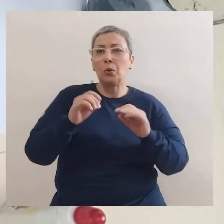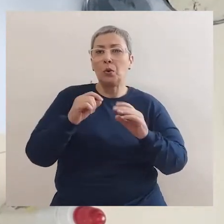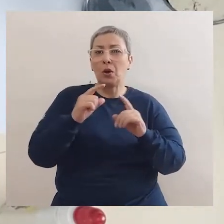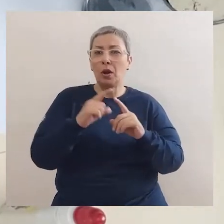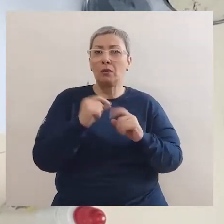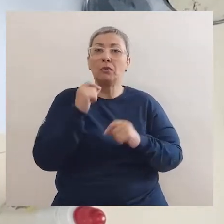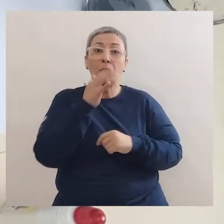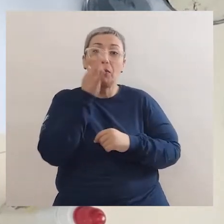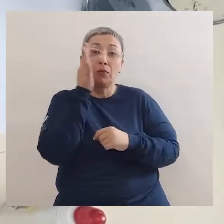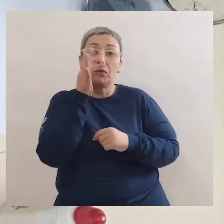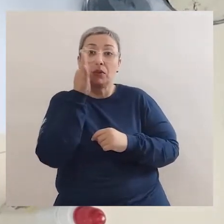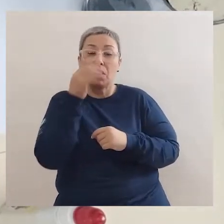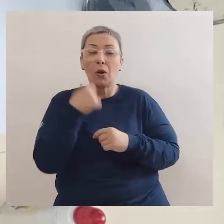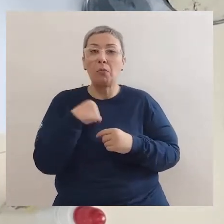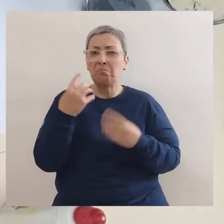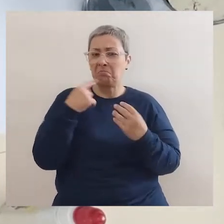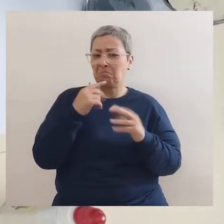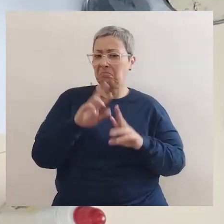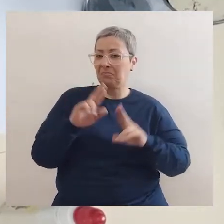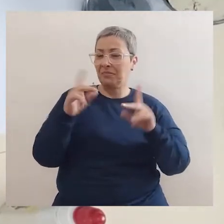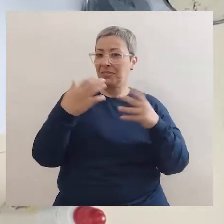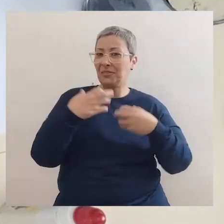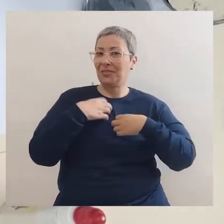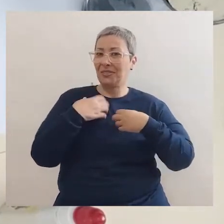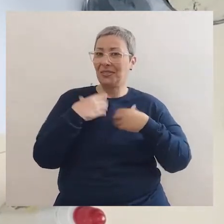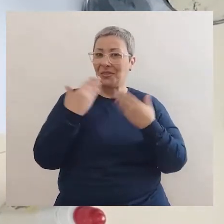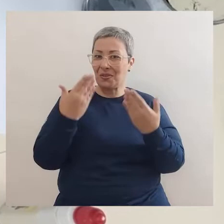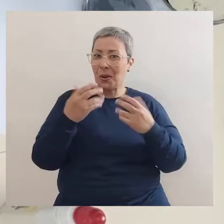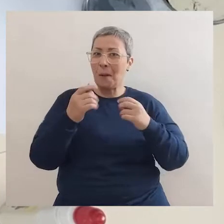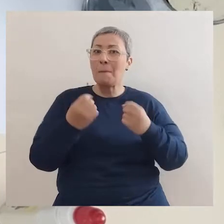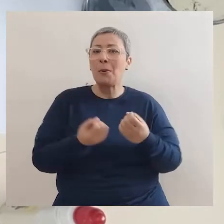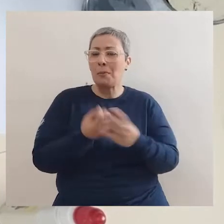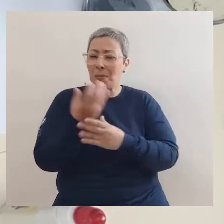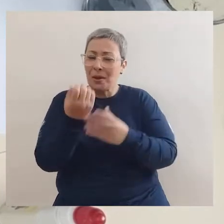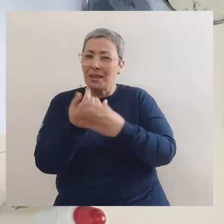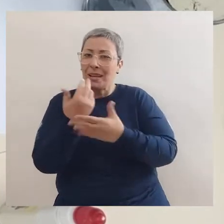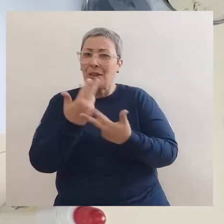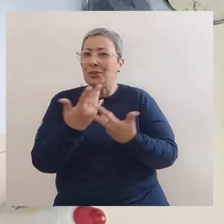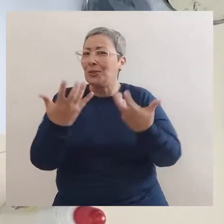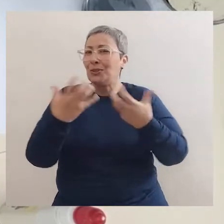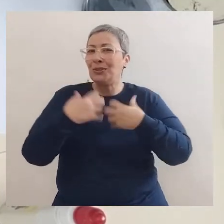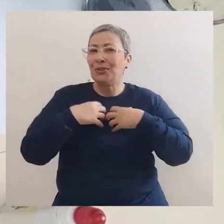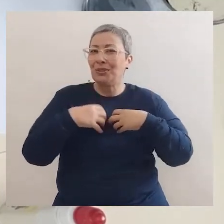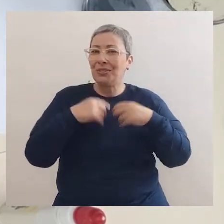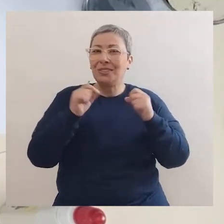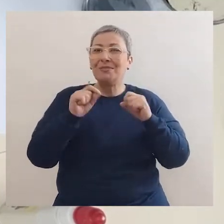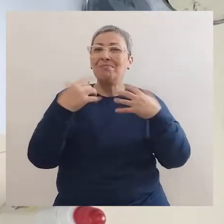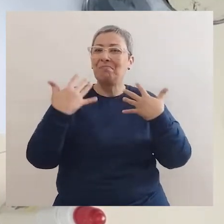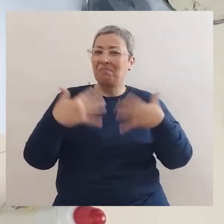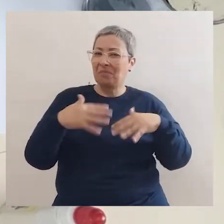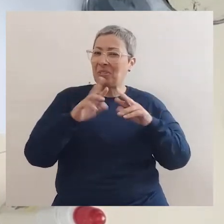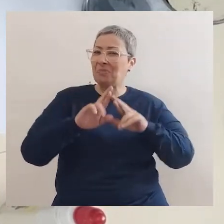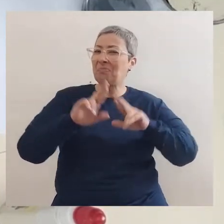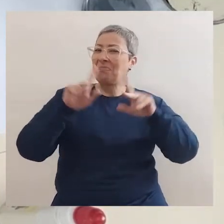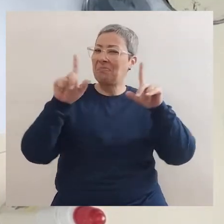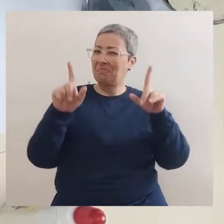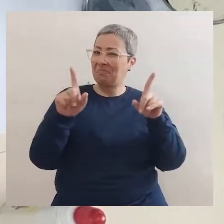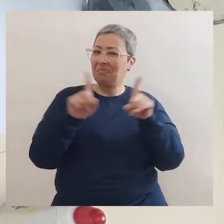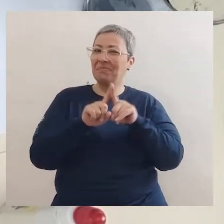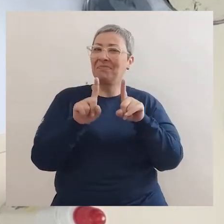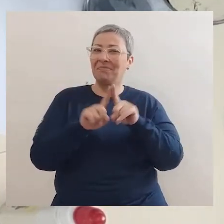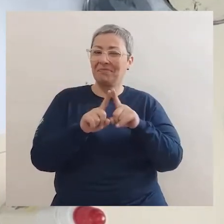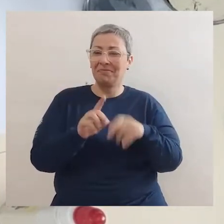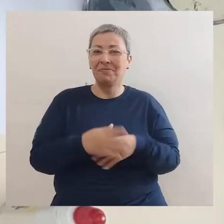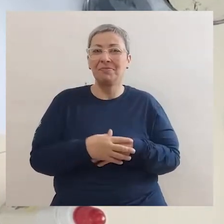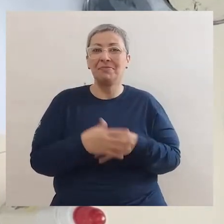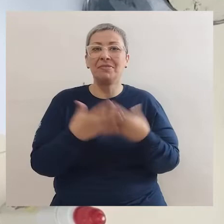como ele fica diferente, né? Você pode criar vários efeitos, né? Fica bem diferente, olha só, né? Faço